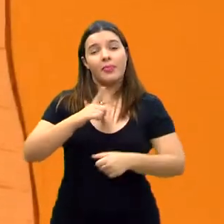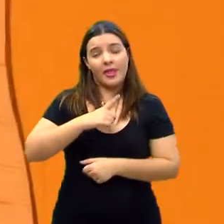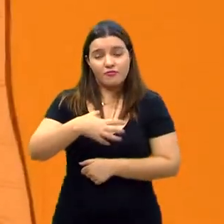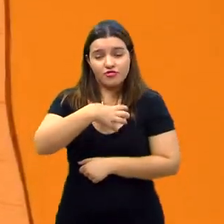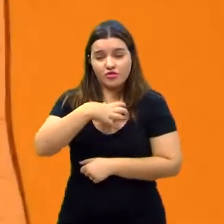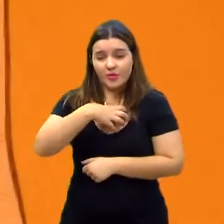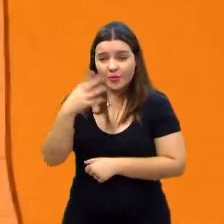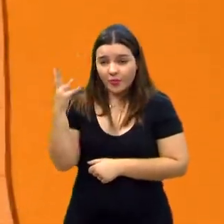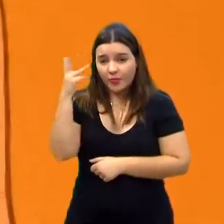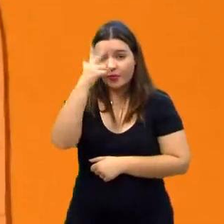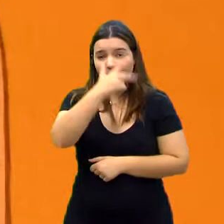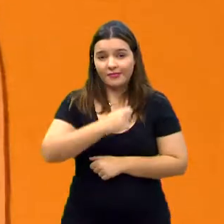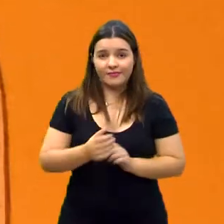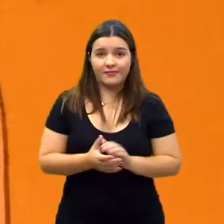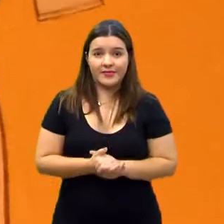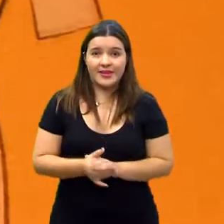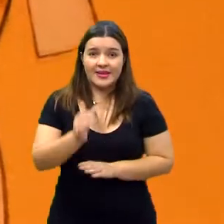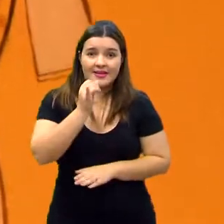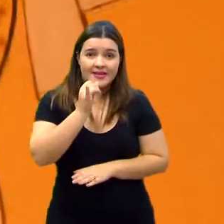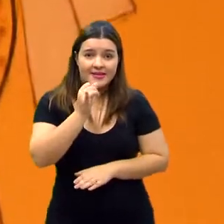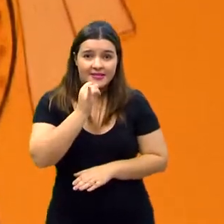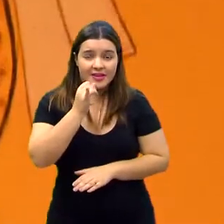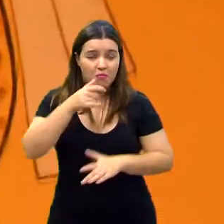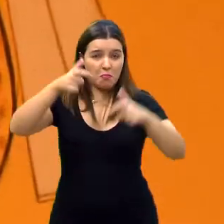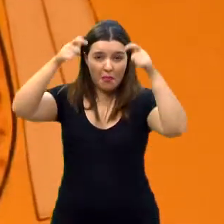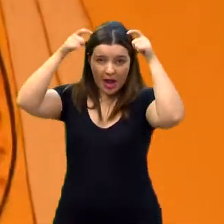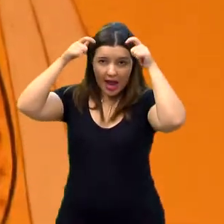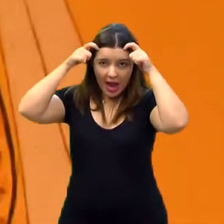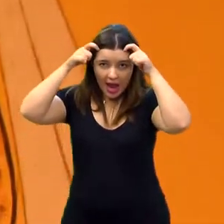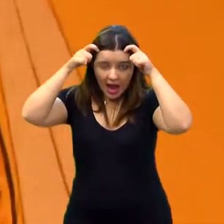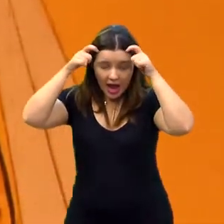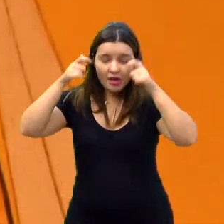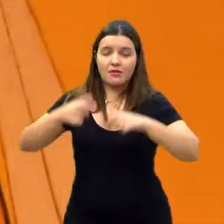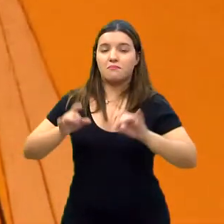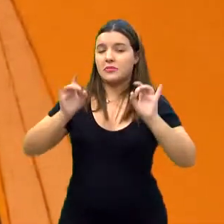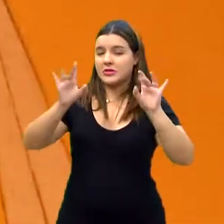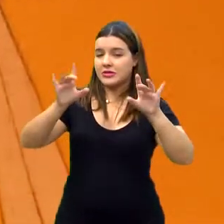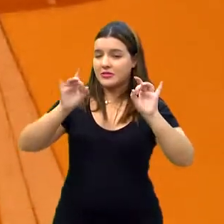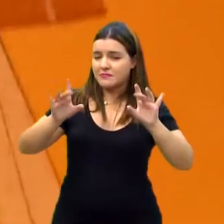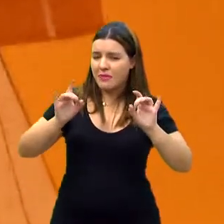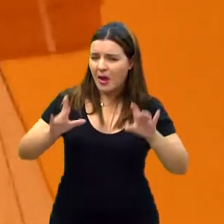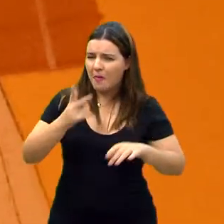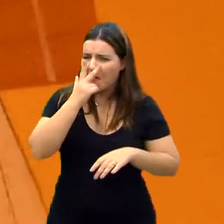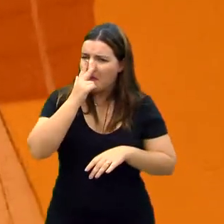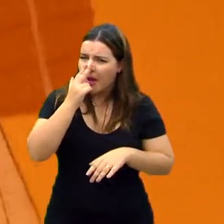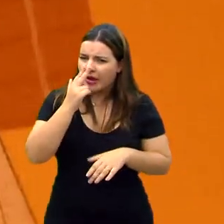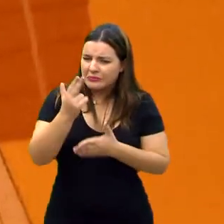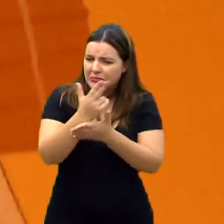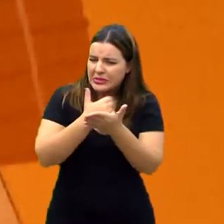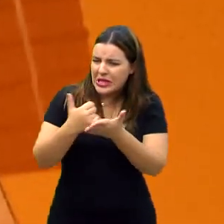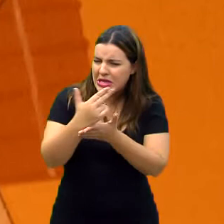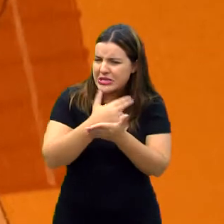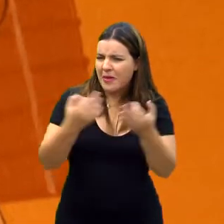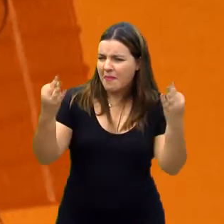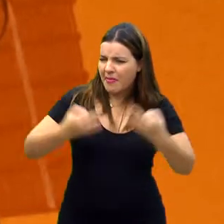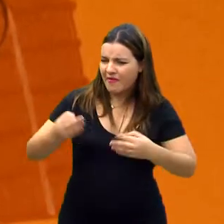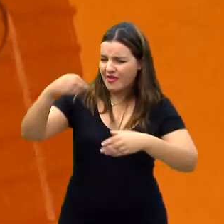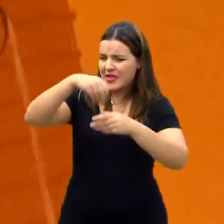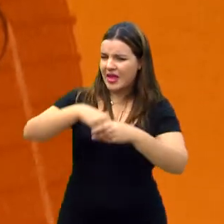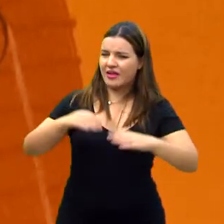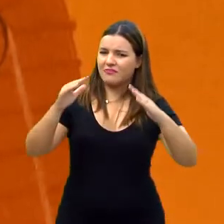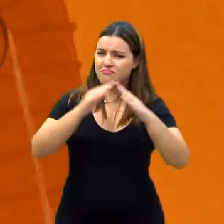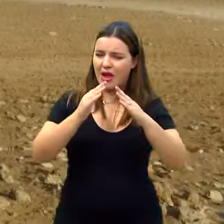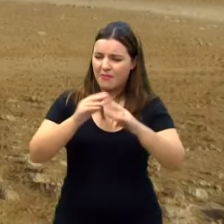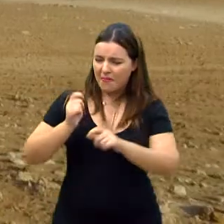um exemplo são os itens de uso da nobreza EA corte desenhados com perfeição e repletos de bebê